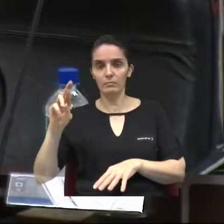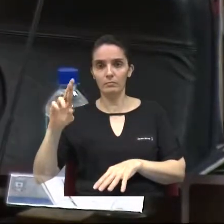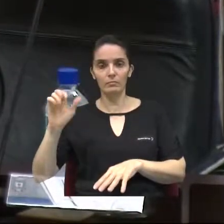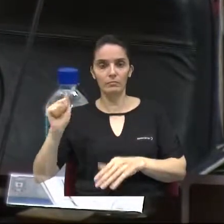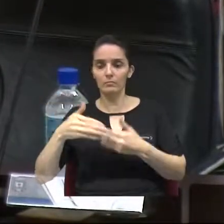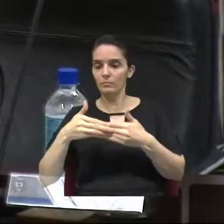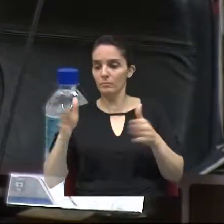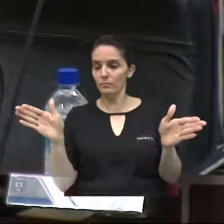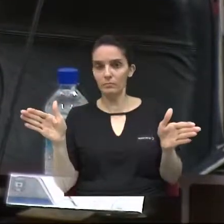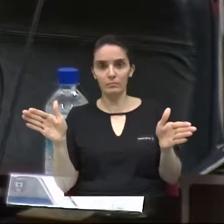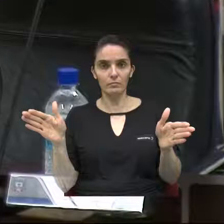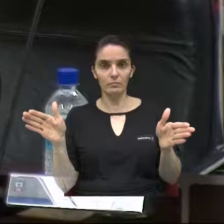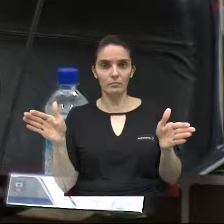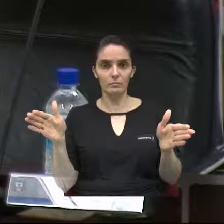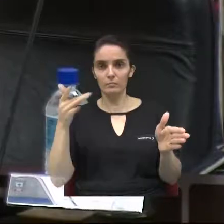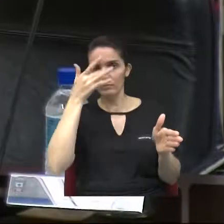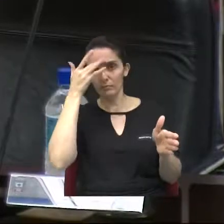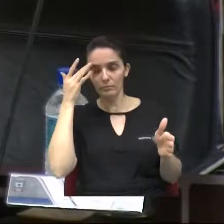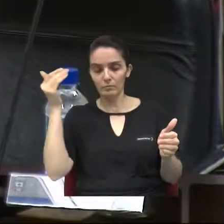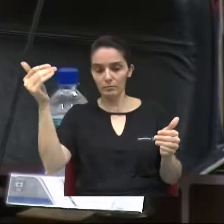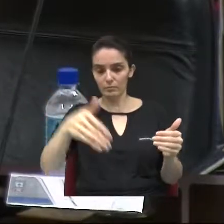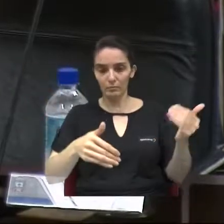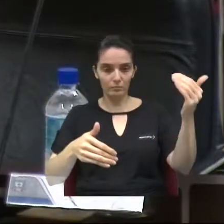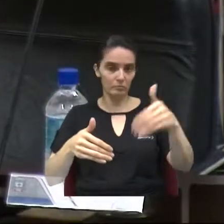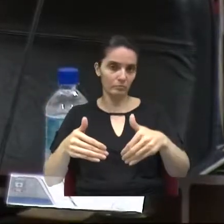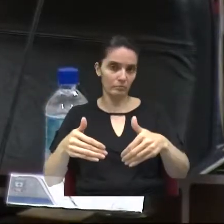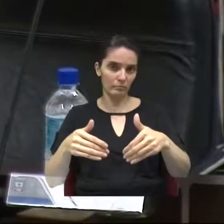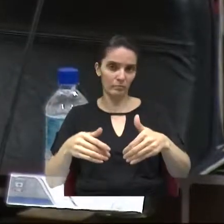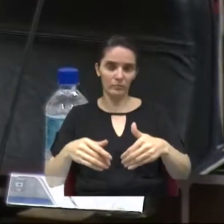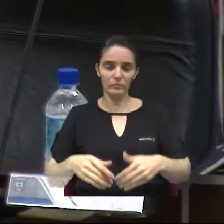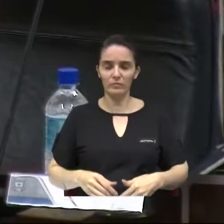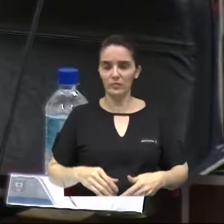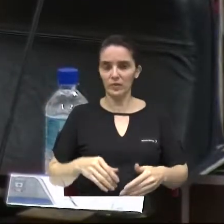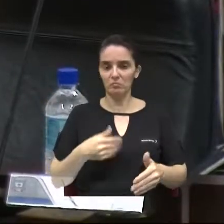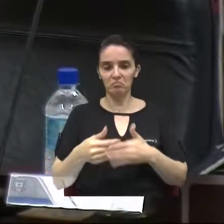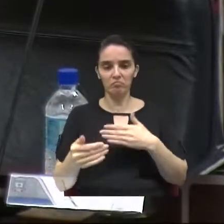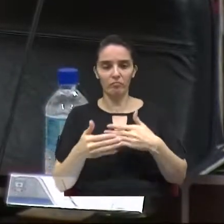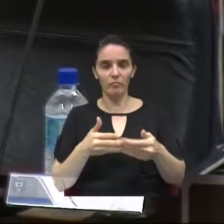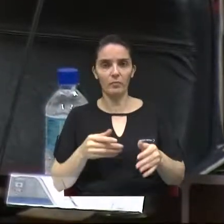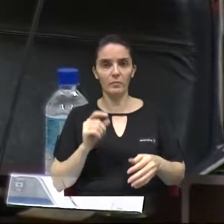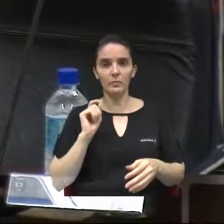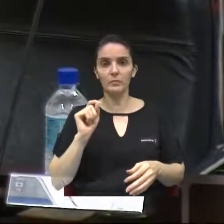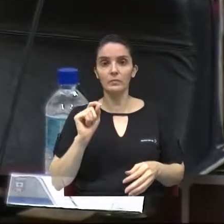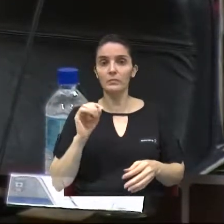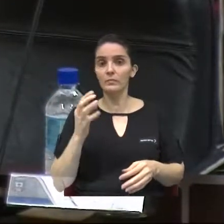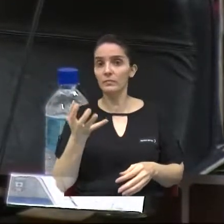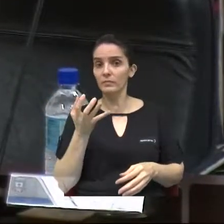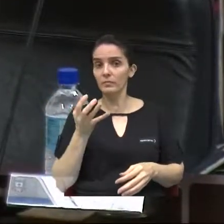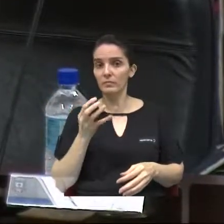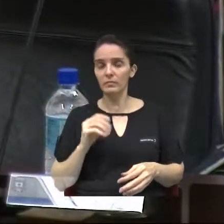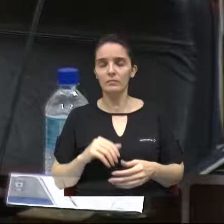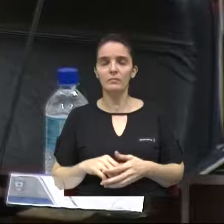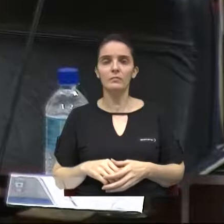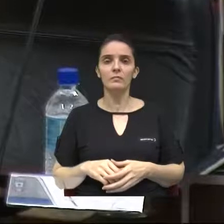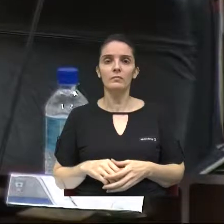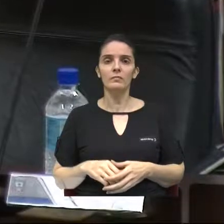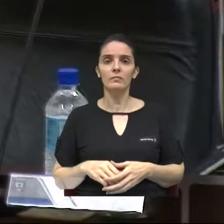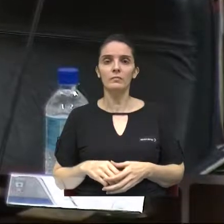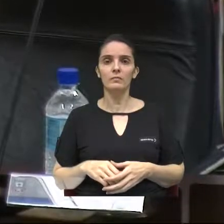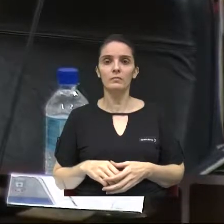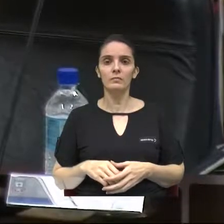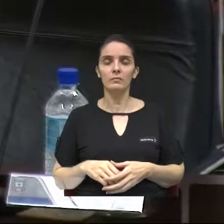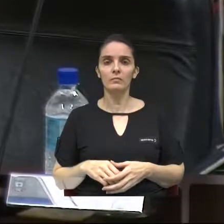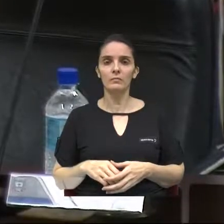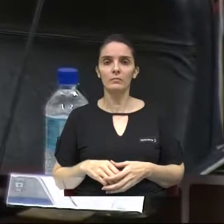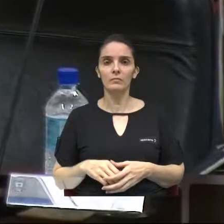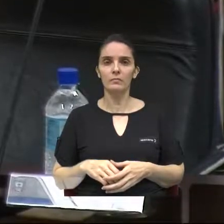aberto, né? O pessoal faz o que quer e o que bem entende, e eu acredito que, de repente, realmente, a